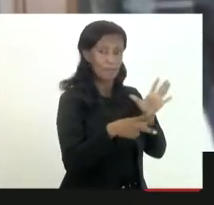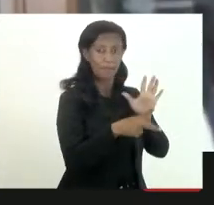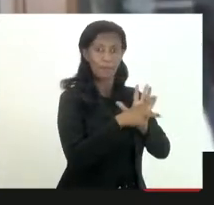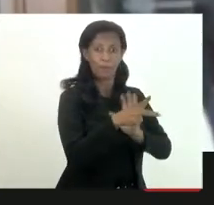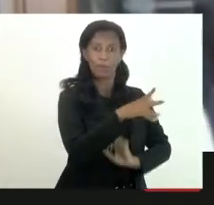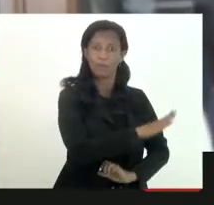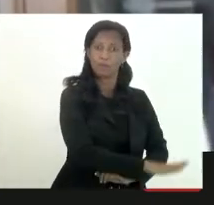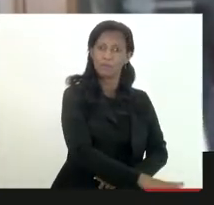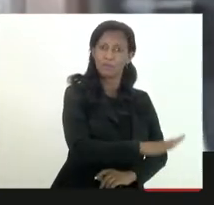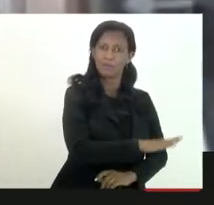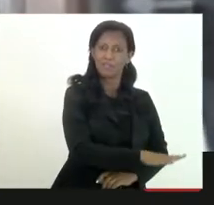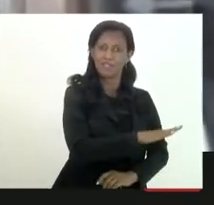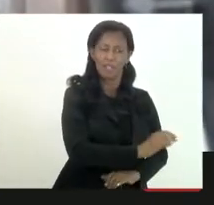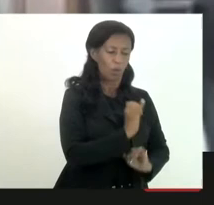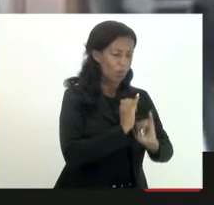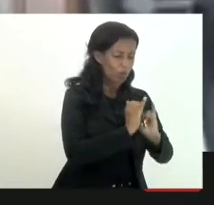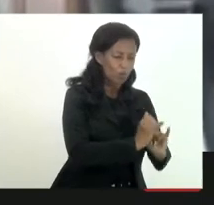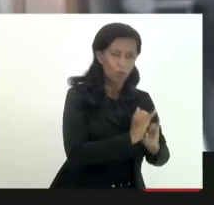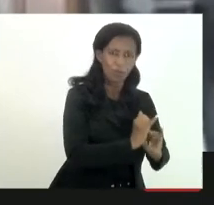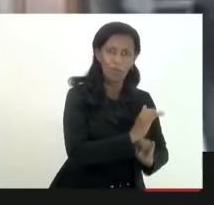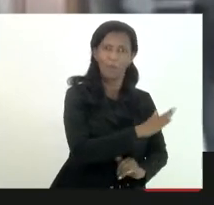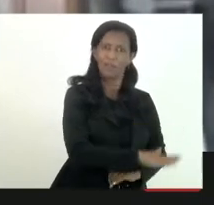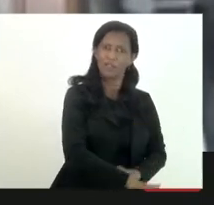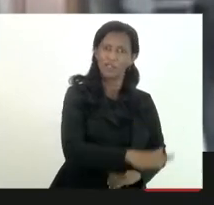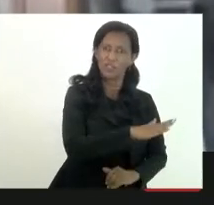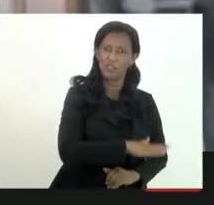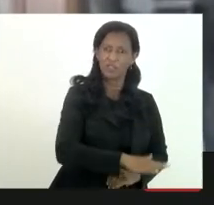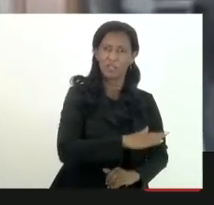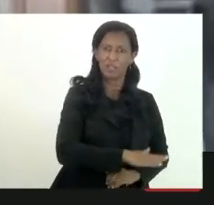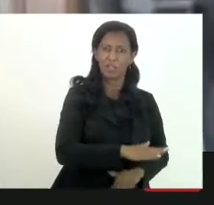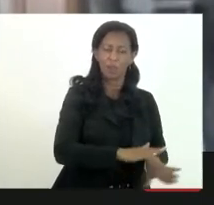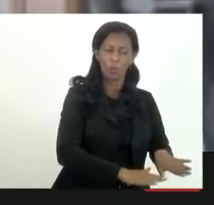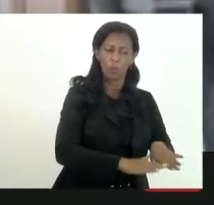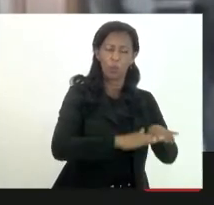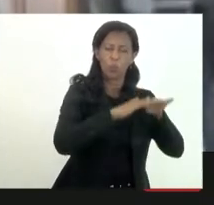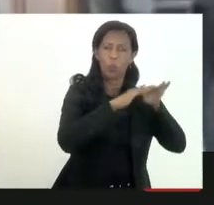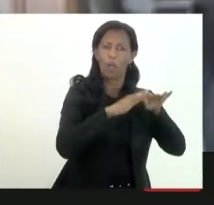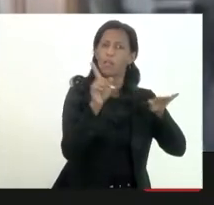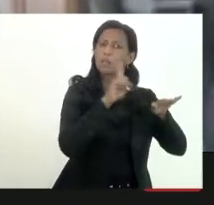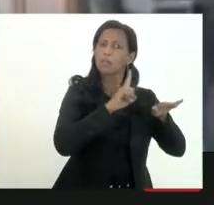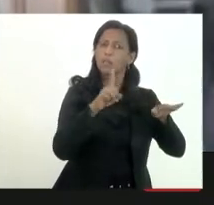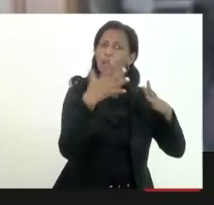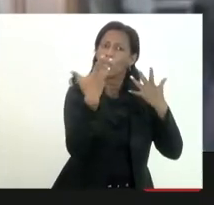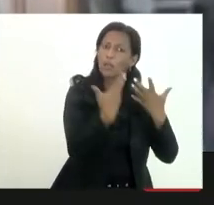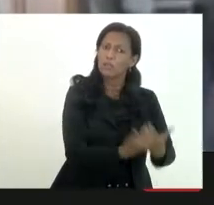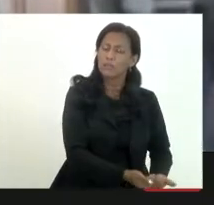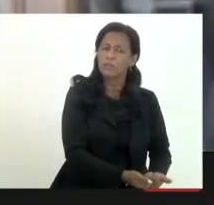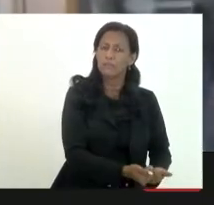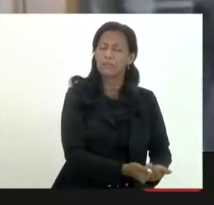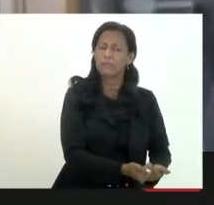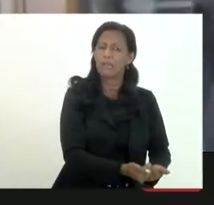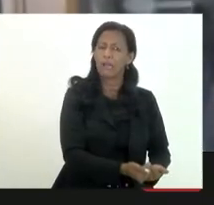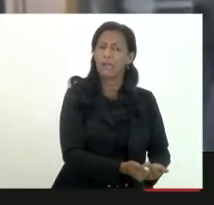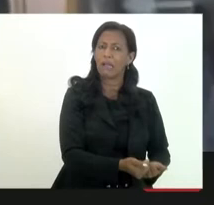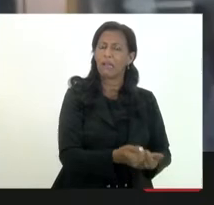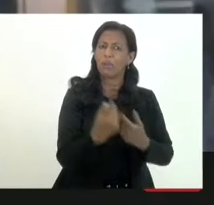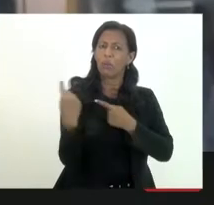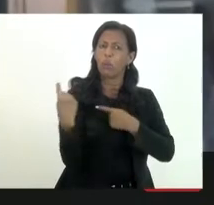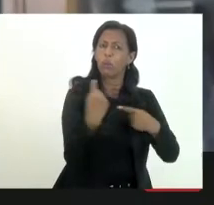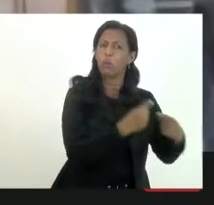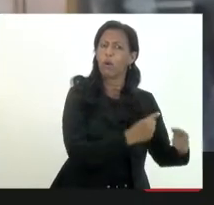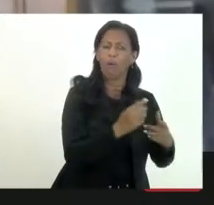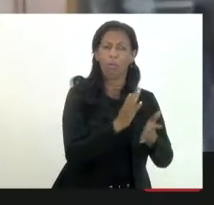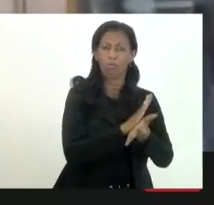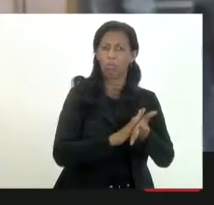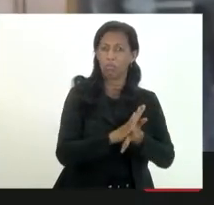infantil, informar as nossas crianças para não aceitarem essa arbitrariedade.